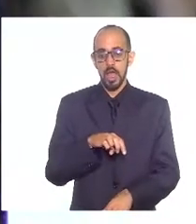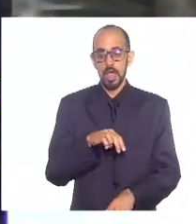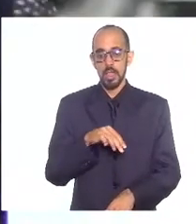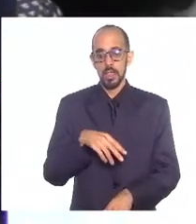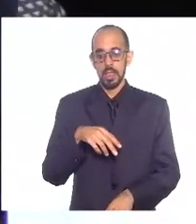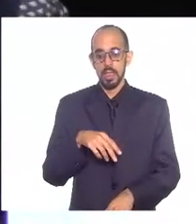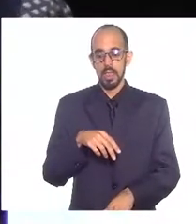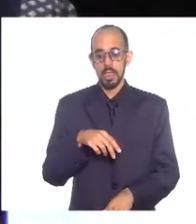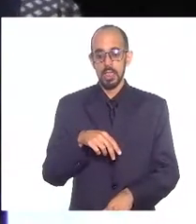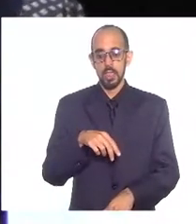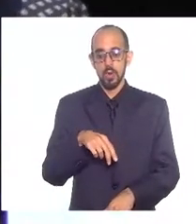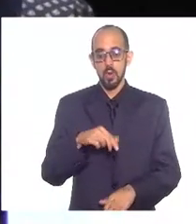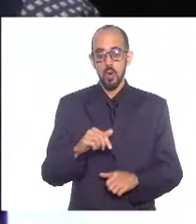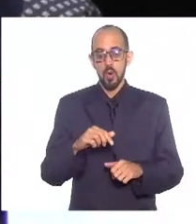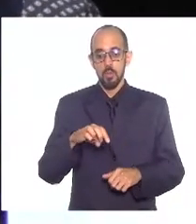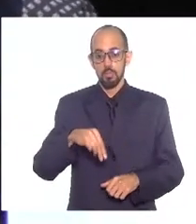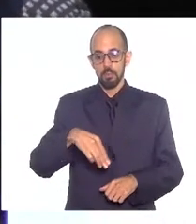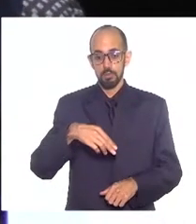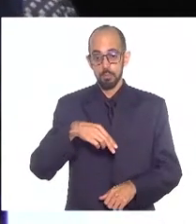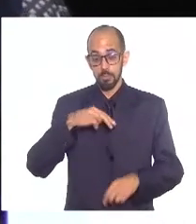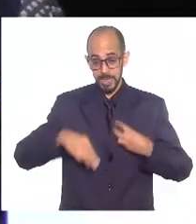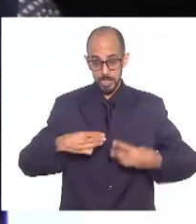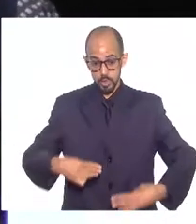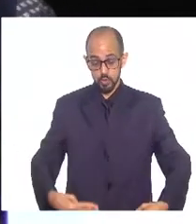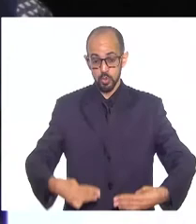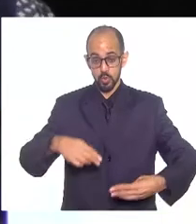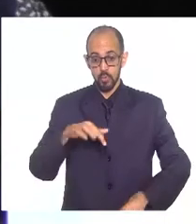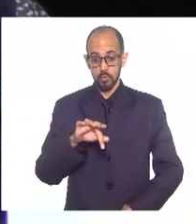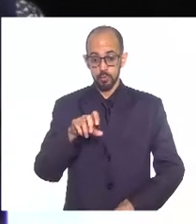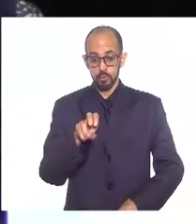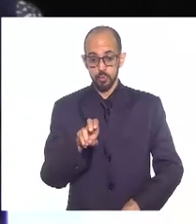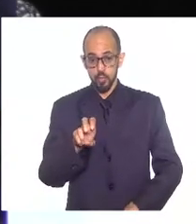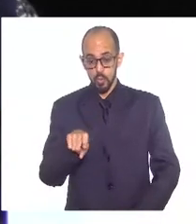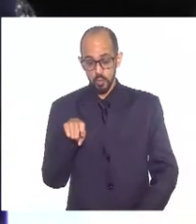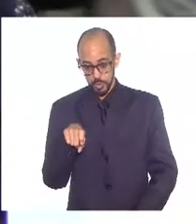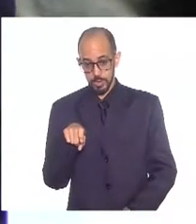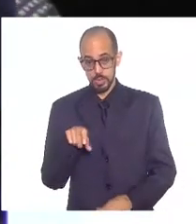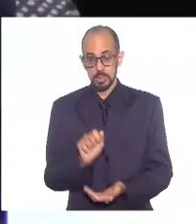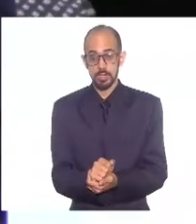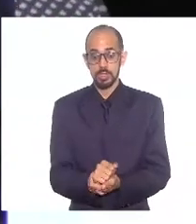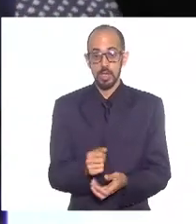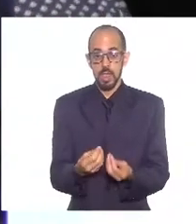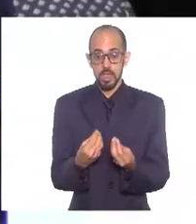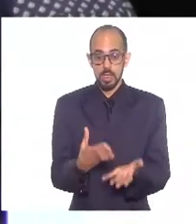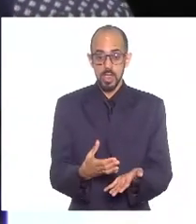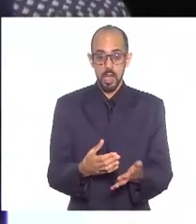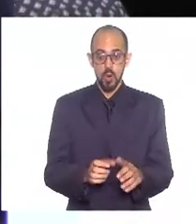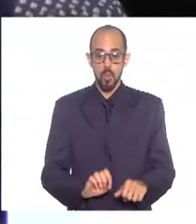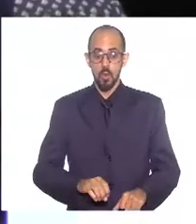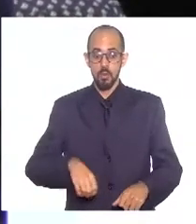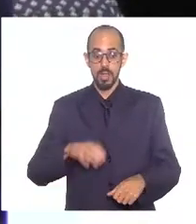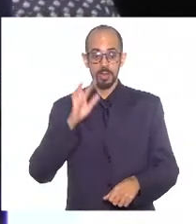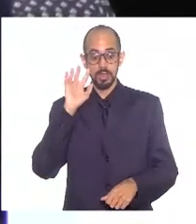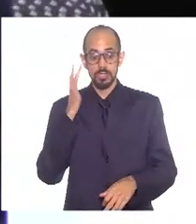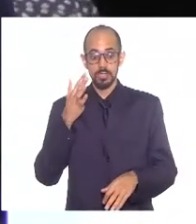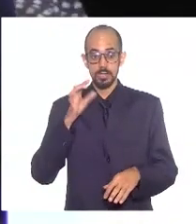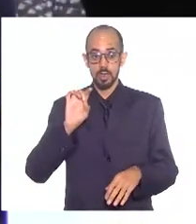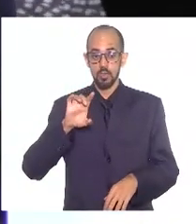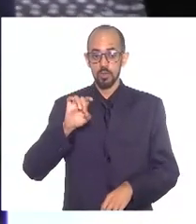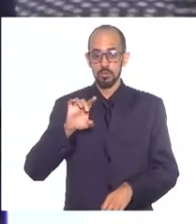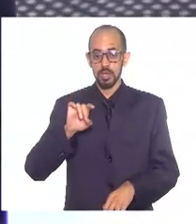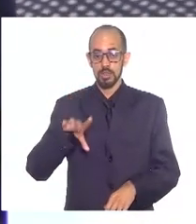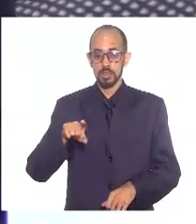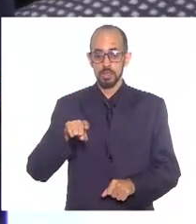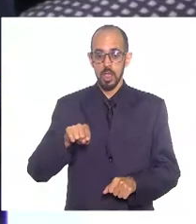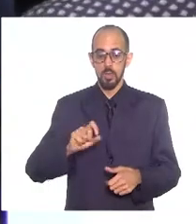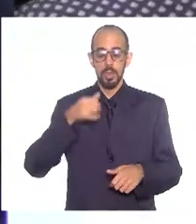concede uma liminar ao Estado do Rio de Janeiro para que o Estado não tivesse também as